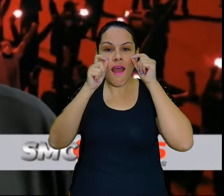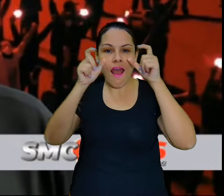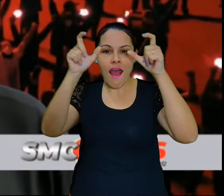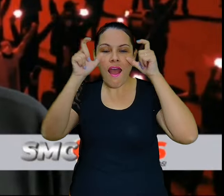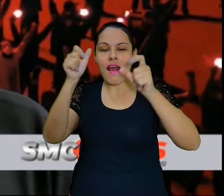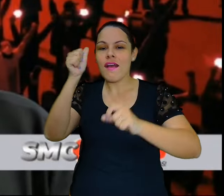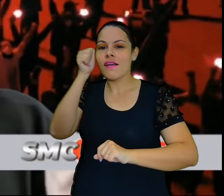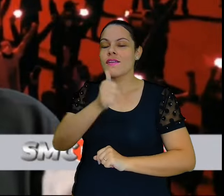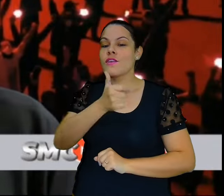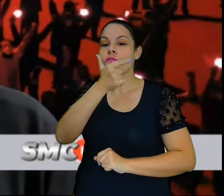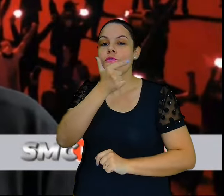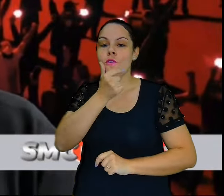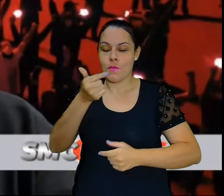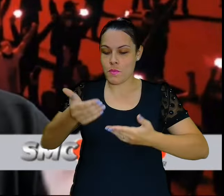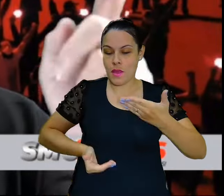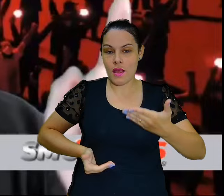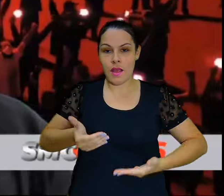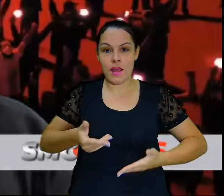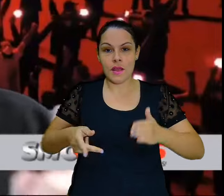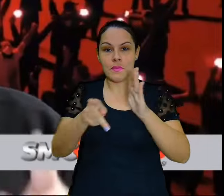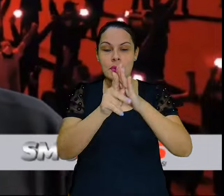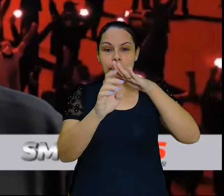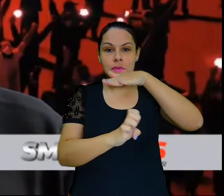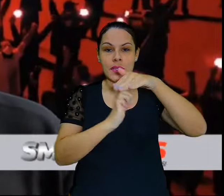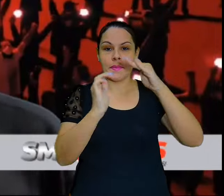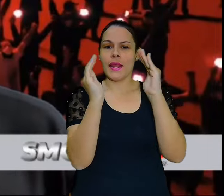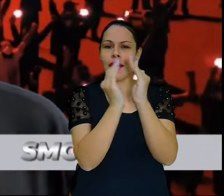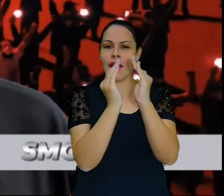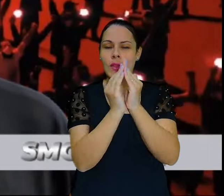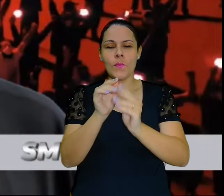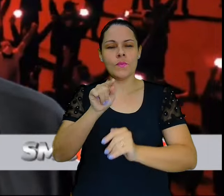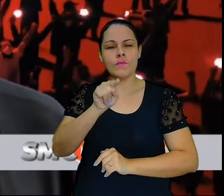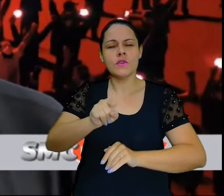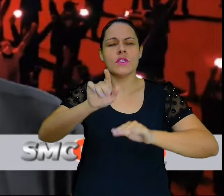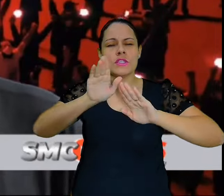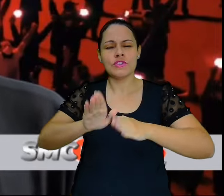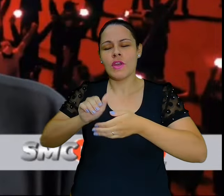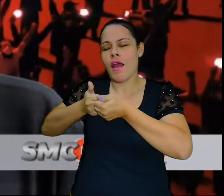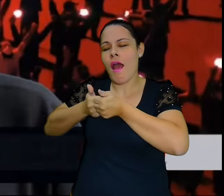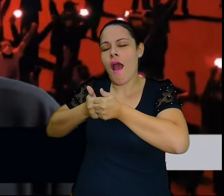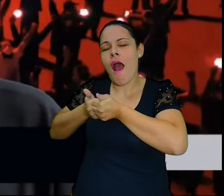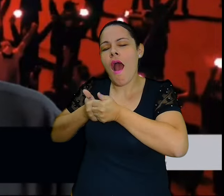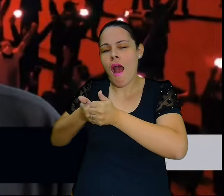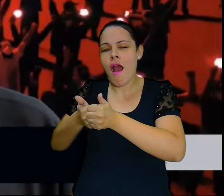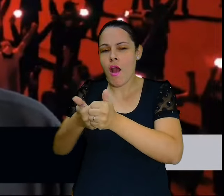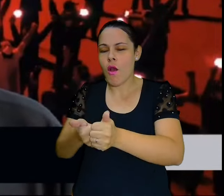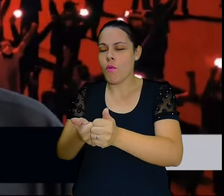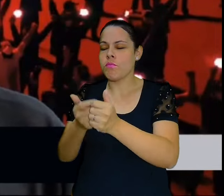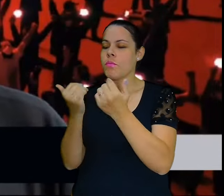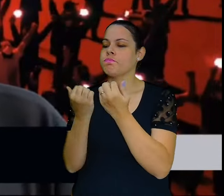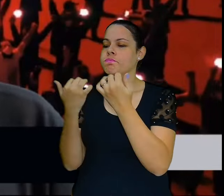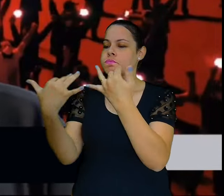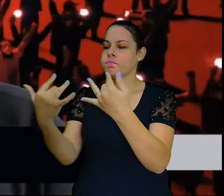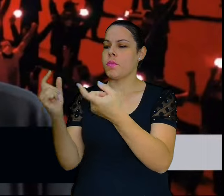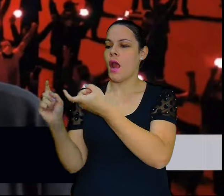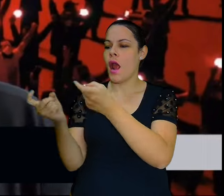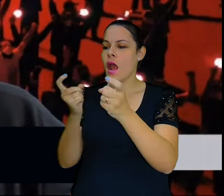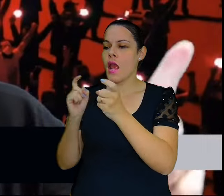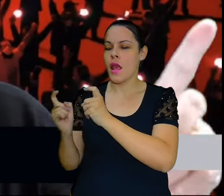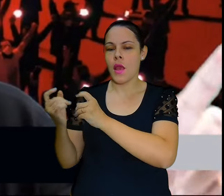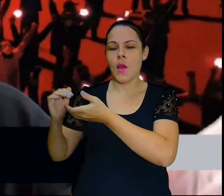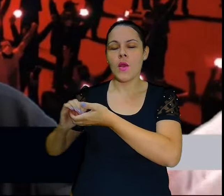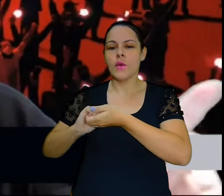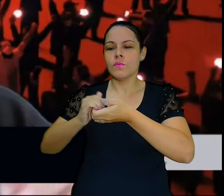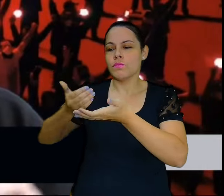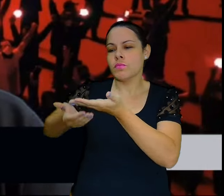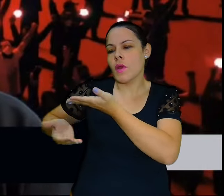atenção trabalhador e trabalhadora da Renault você que acompanhou a audiência de mediação